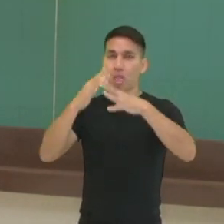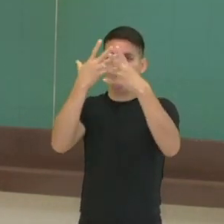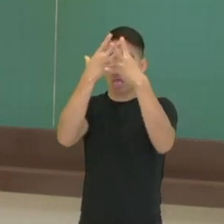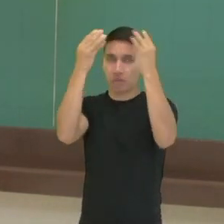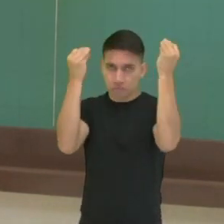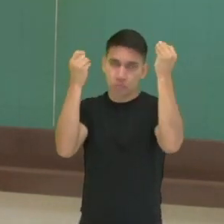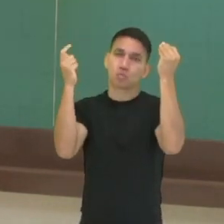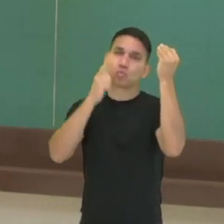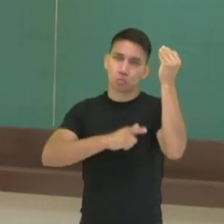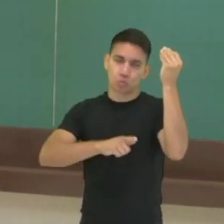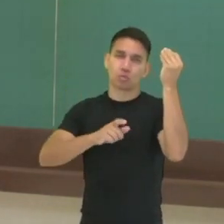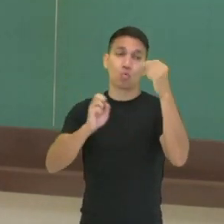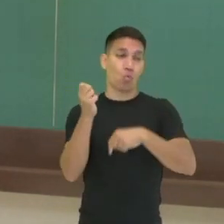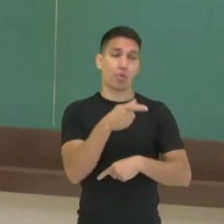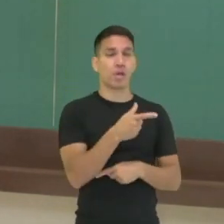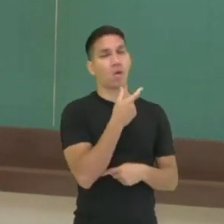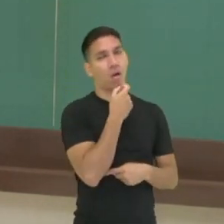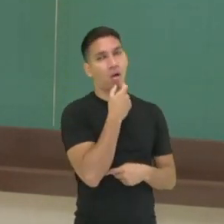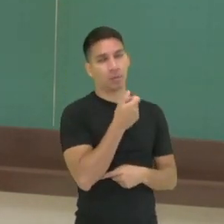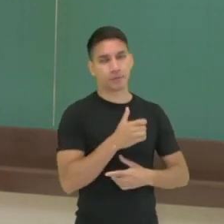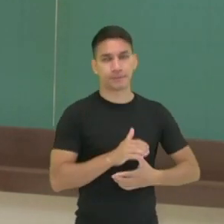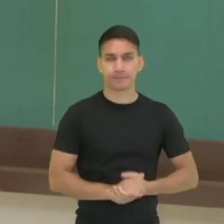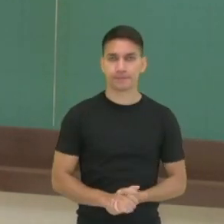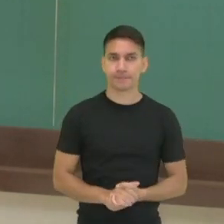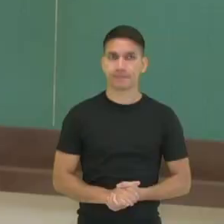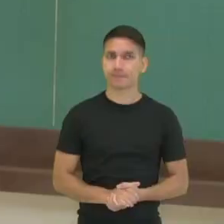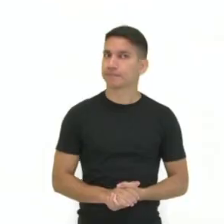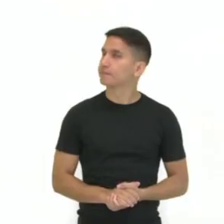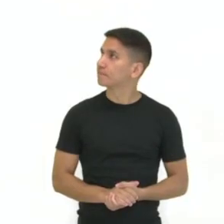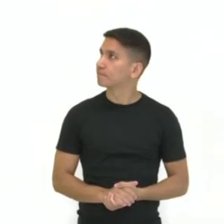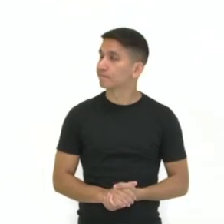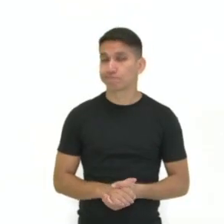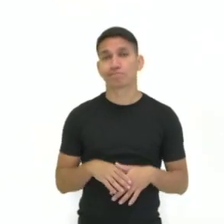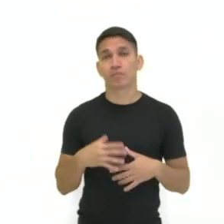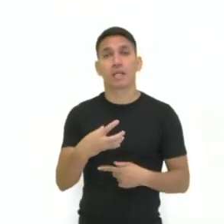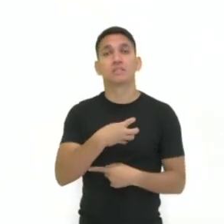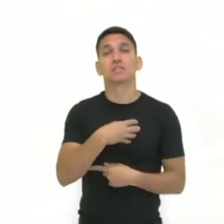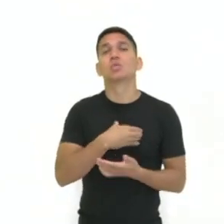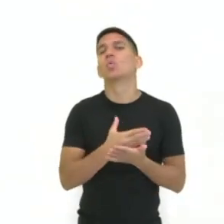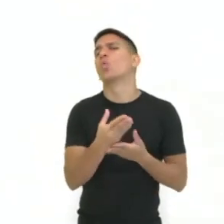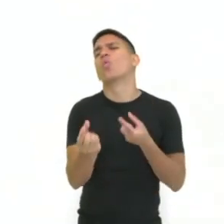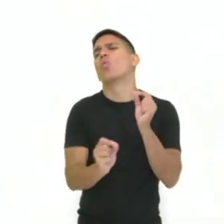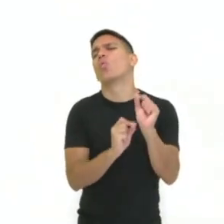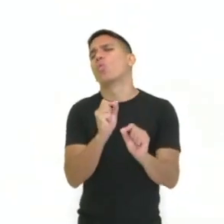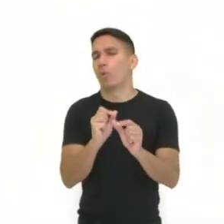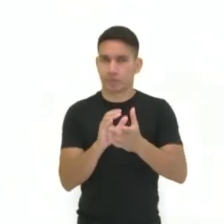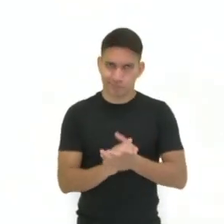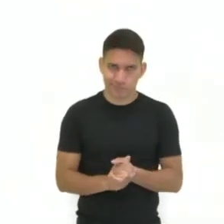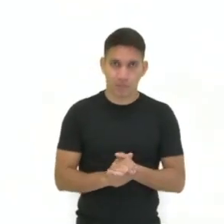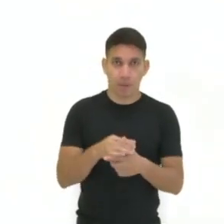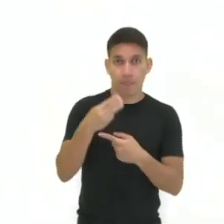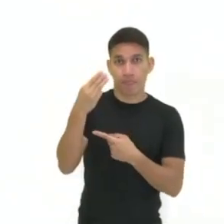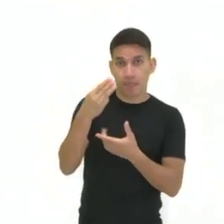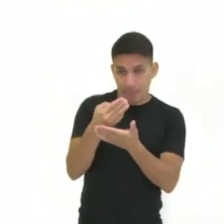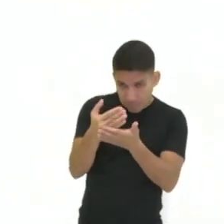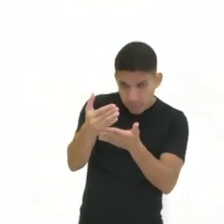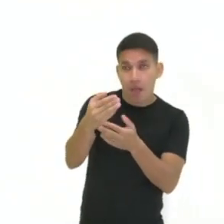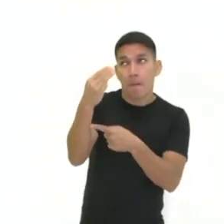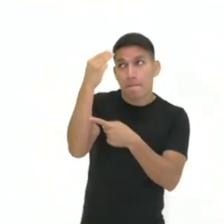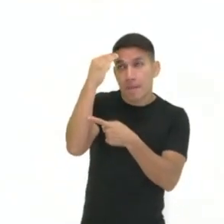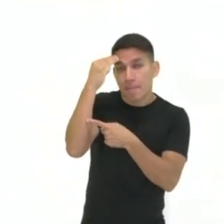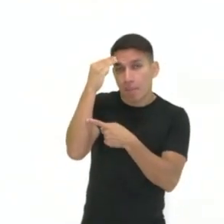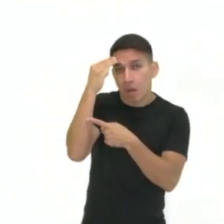propensão a ter Alzheimer do que um homem. O sintoma inicial, então, é o quê? A perda progressiva